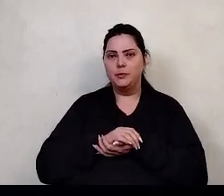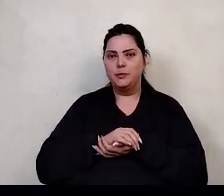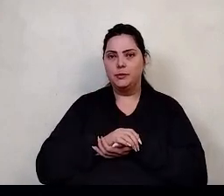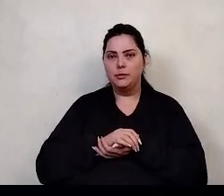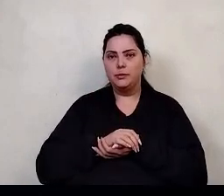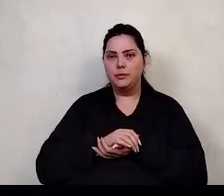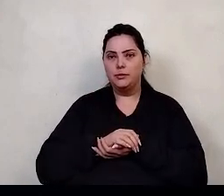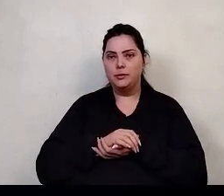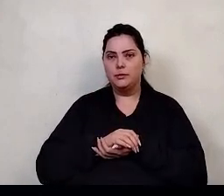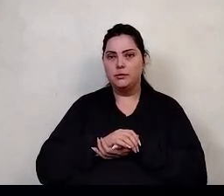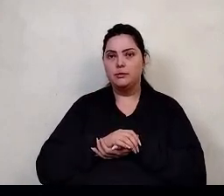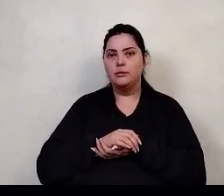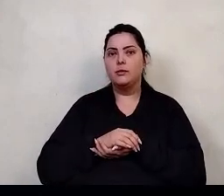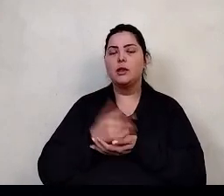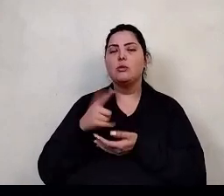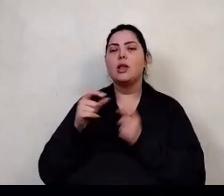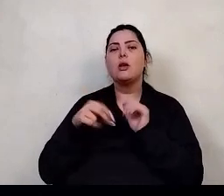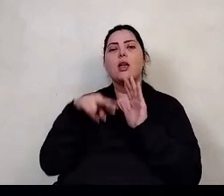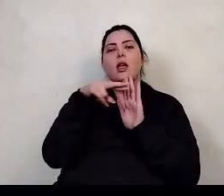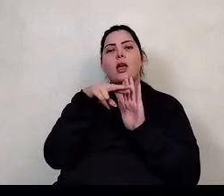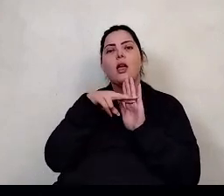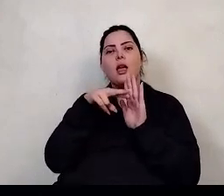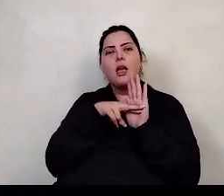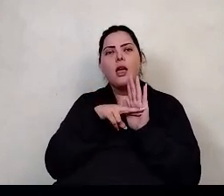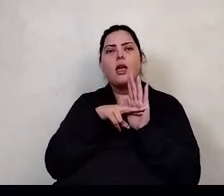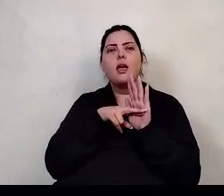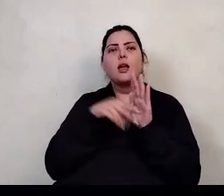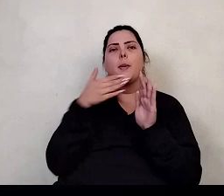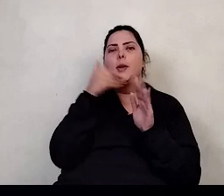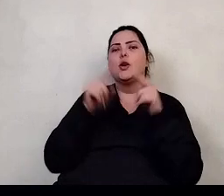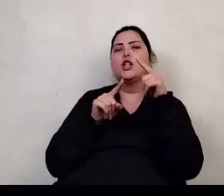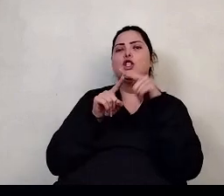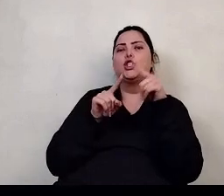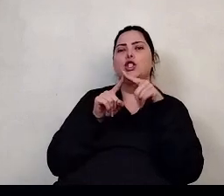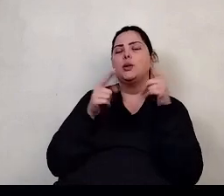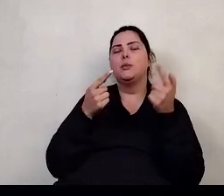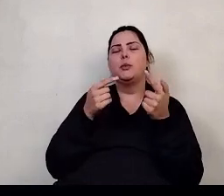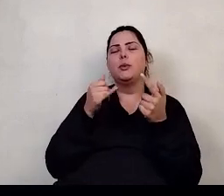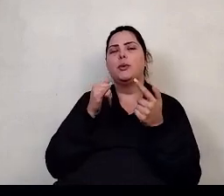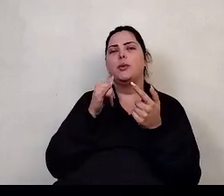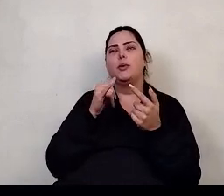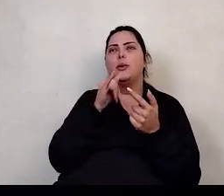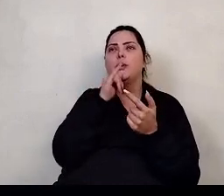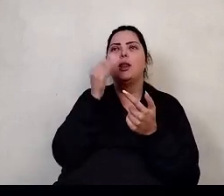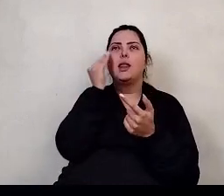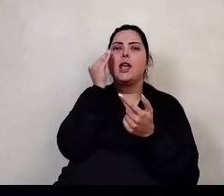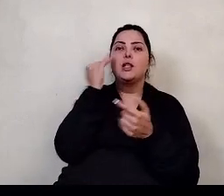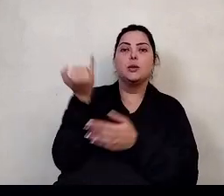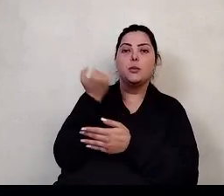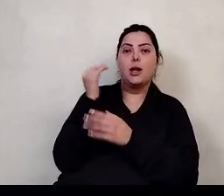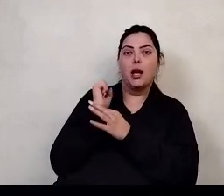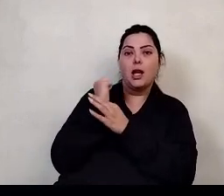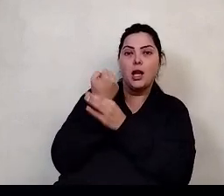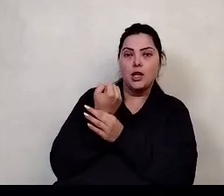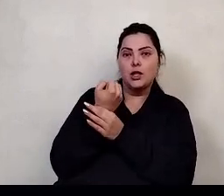Então, não há uma regra com relação a qual o melhor tipo de teste. O importante é você garantir que a tua funcionalidade esteja ok,